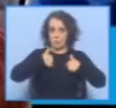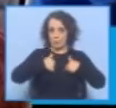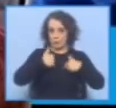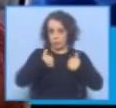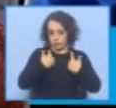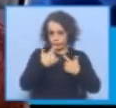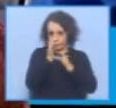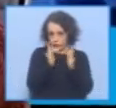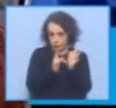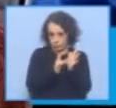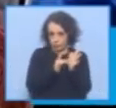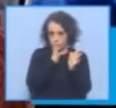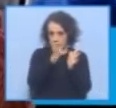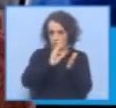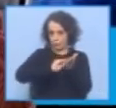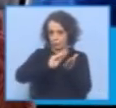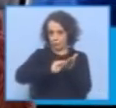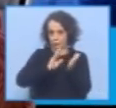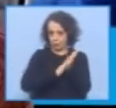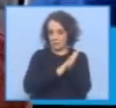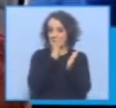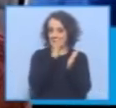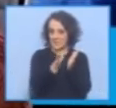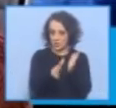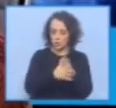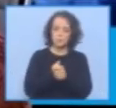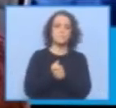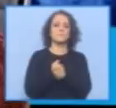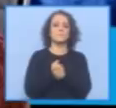digamos, Jesus e a própria Escritura que nos diz assim. Não,